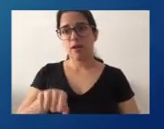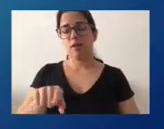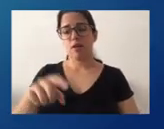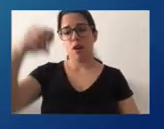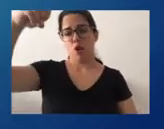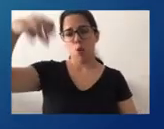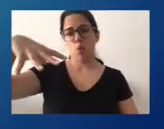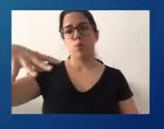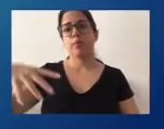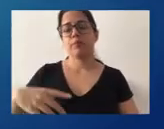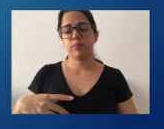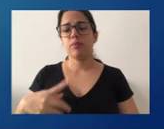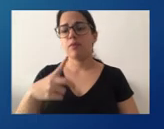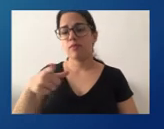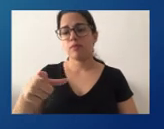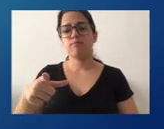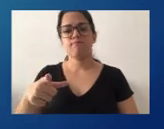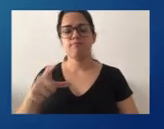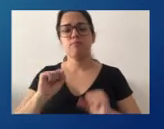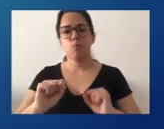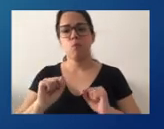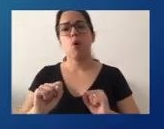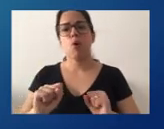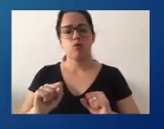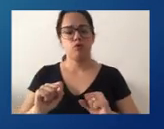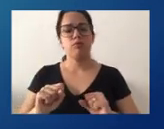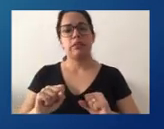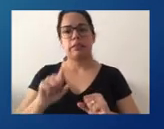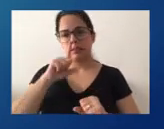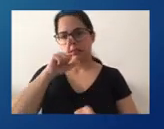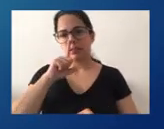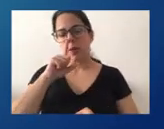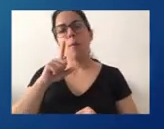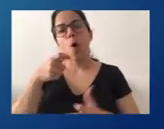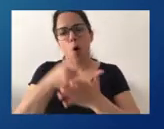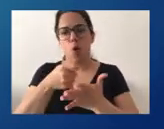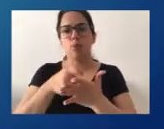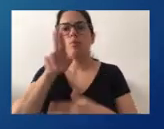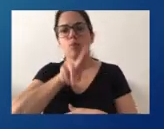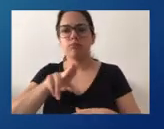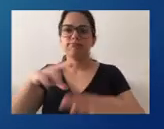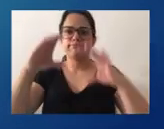que é uma radiação não ionizante, há necessidade realmente do uso dos EPIs como o protetor facial.